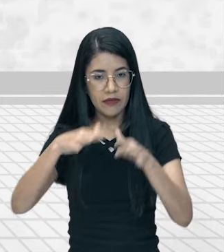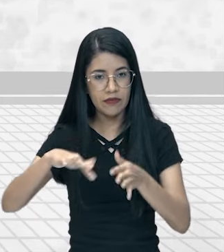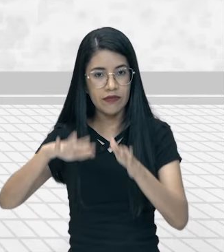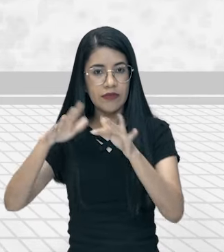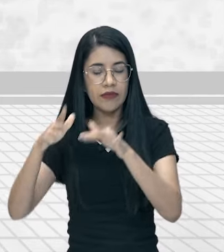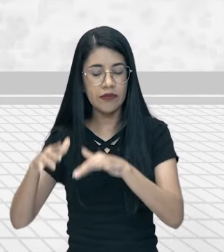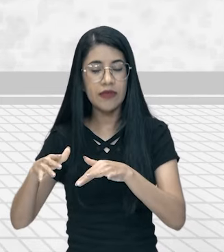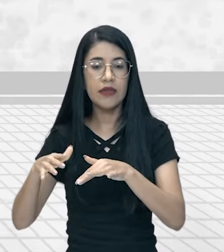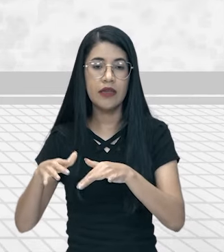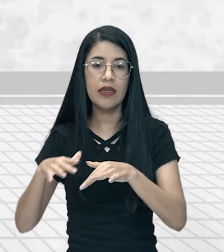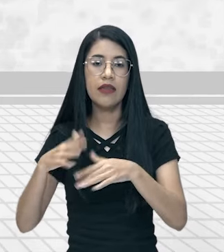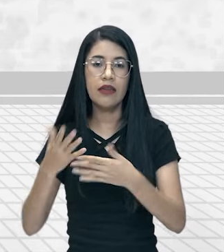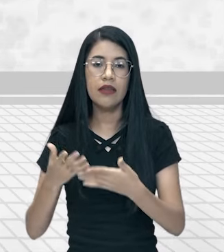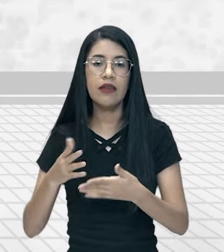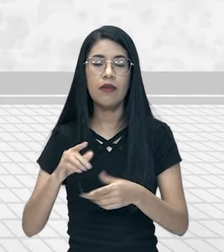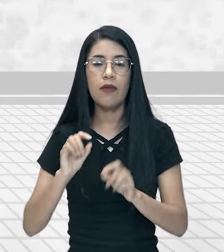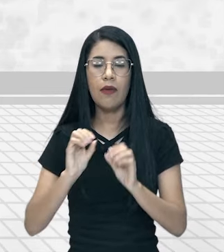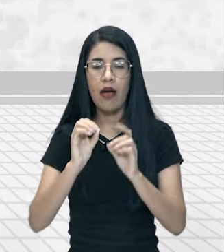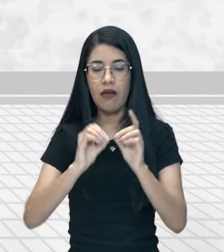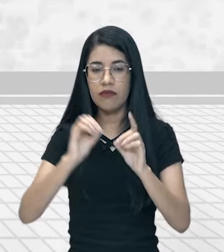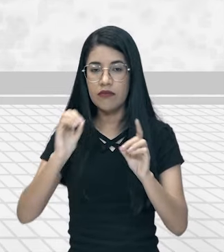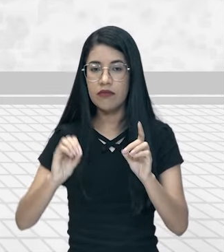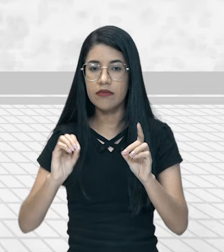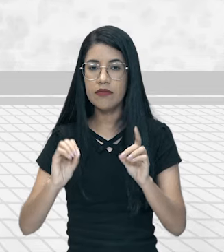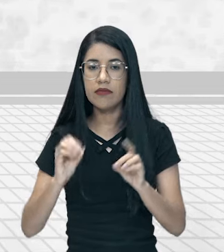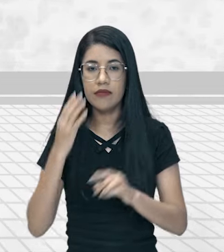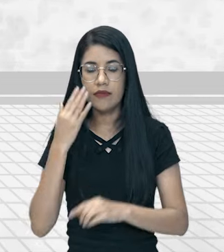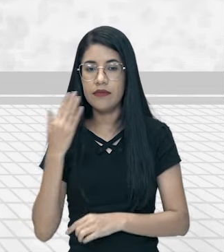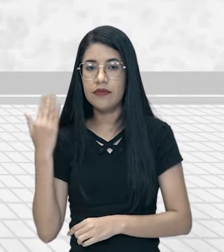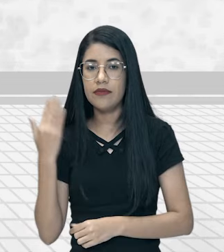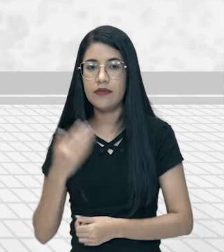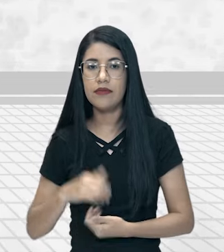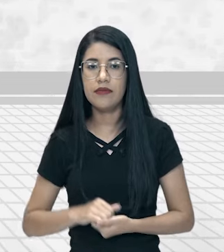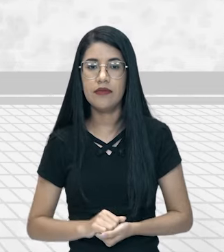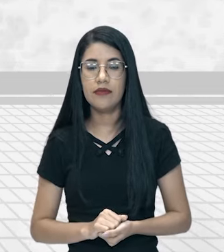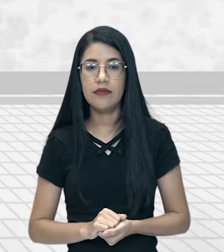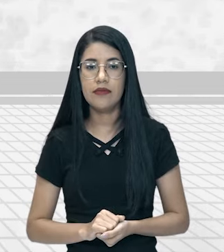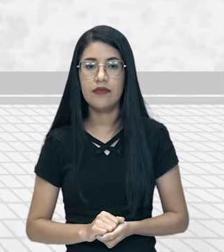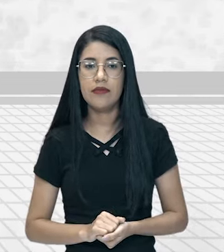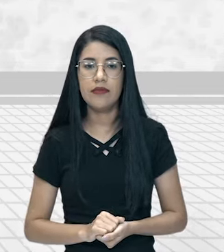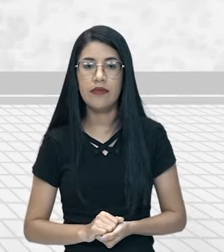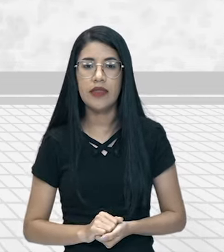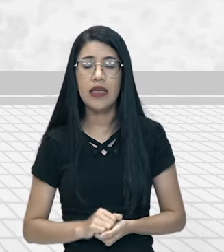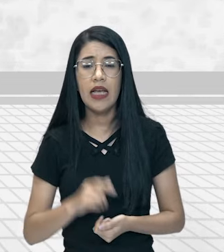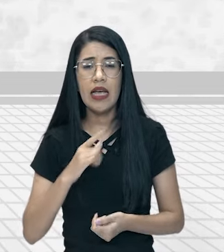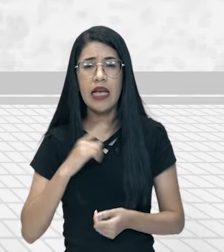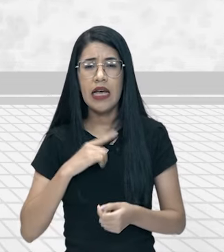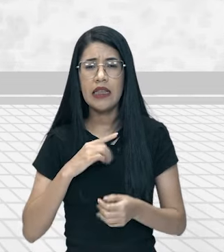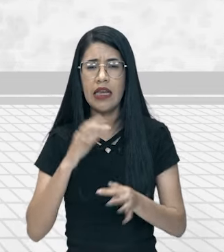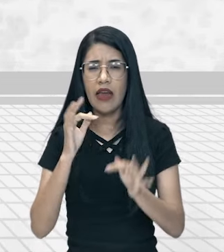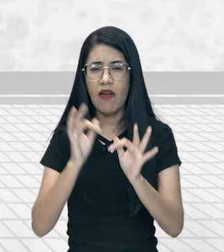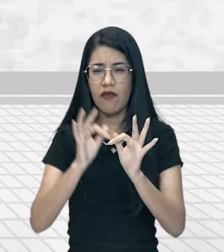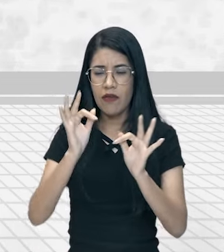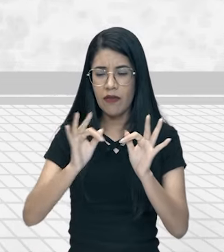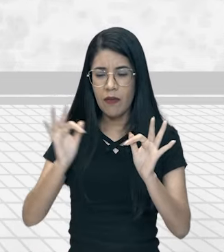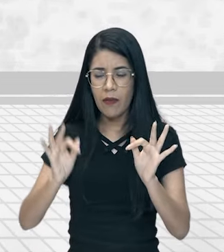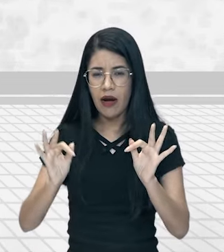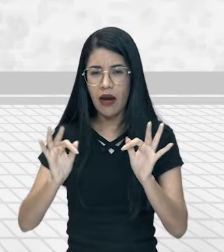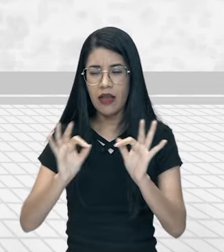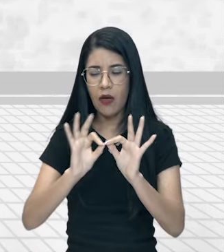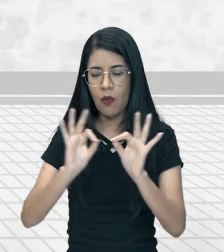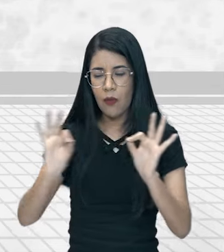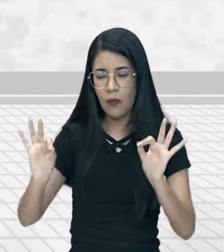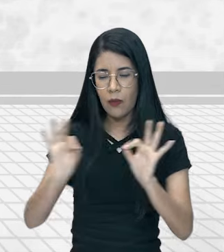perturbação. A onda, vejam que eu tenho a frequência, o comprimento de onda